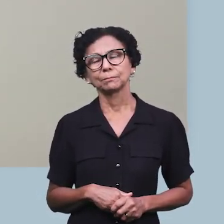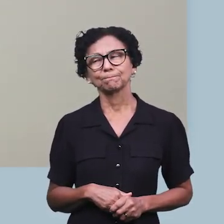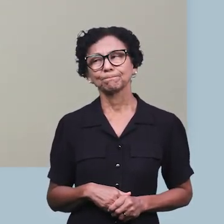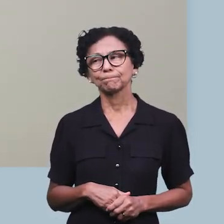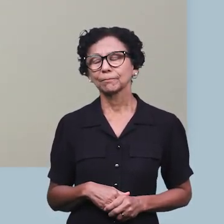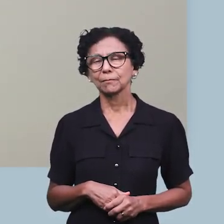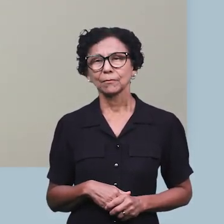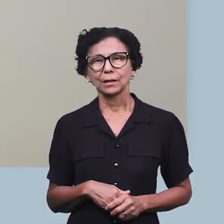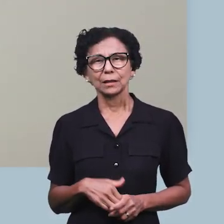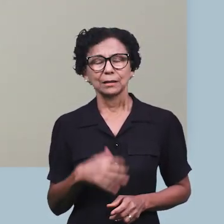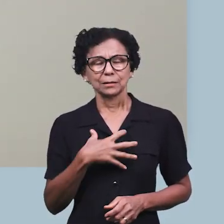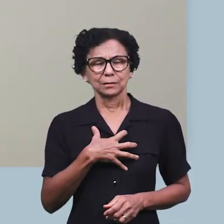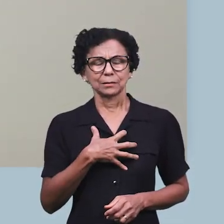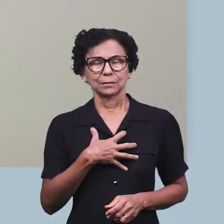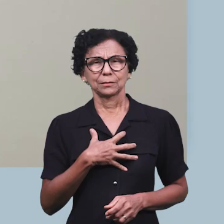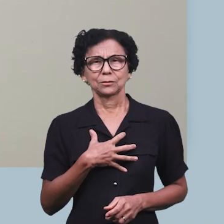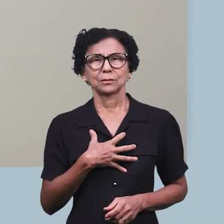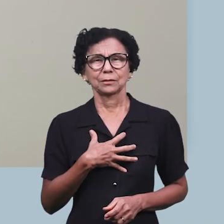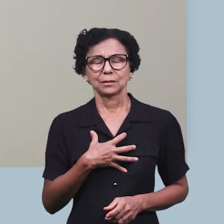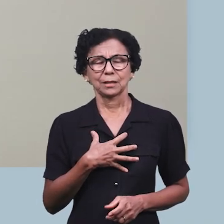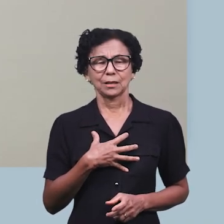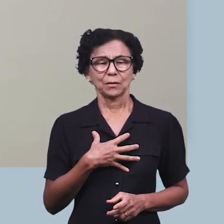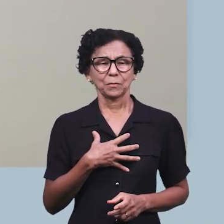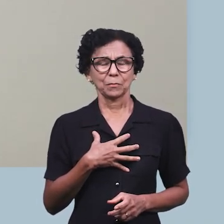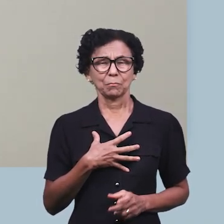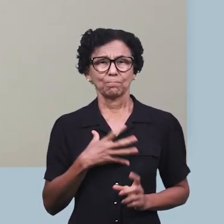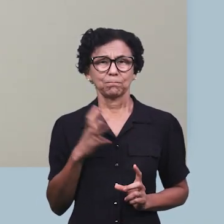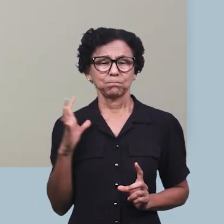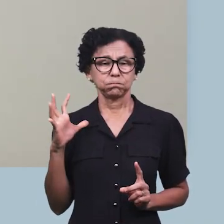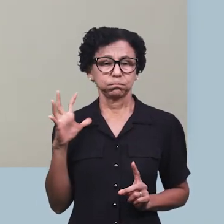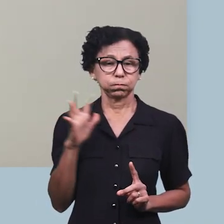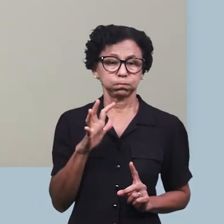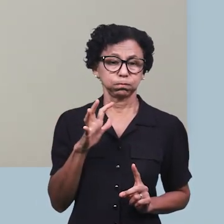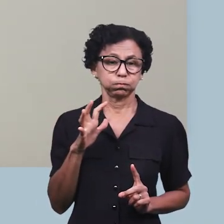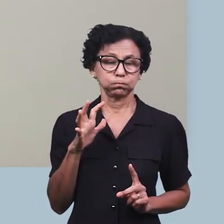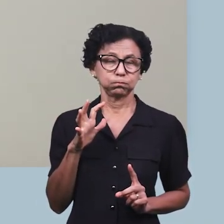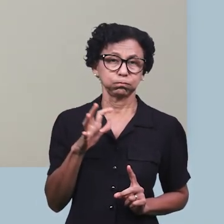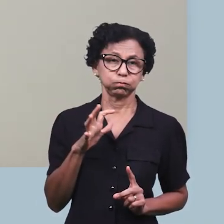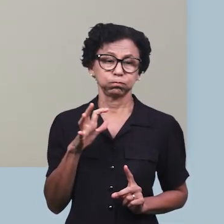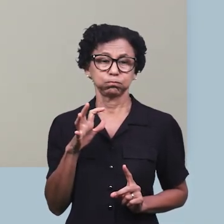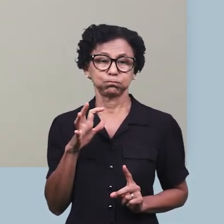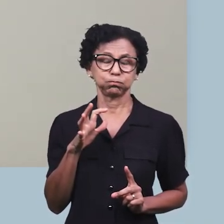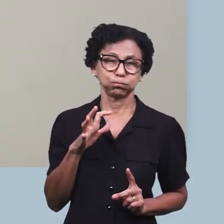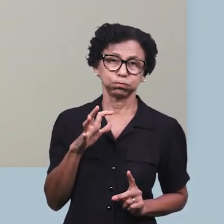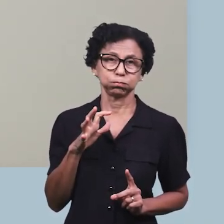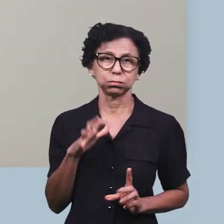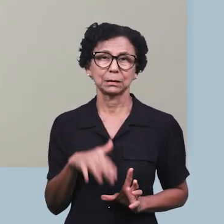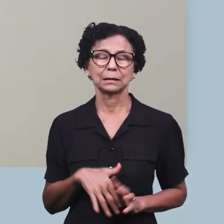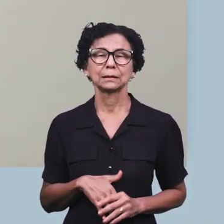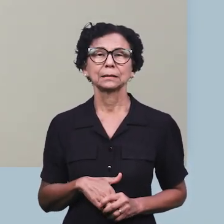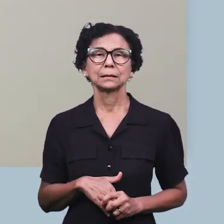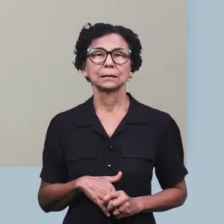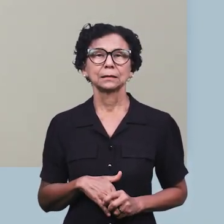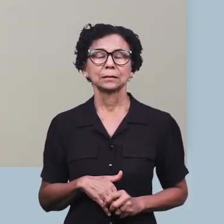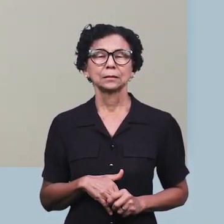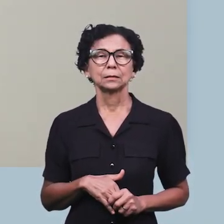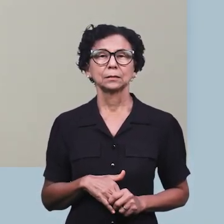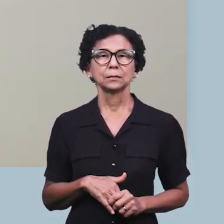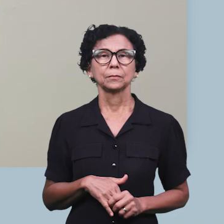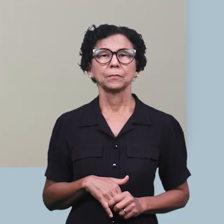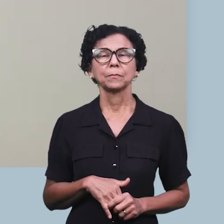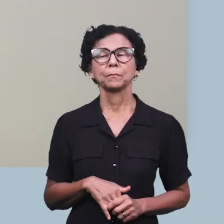ela está se sentindo ali pressionada. O nosso corpo é como se fosse para ela uma